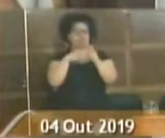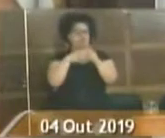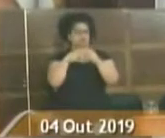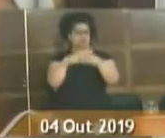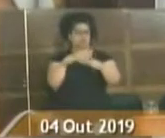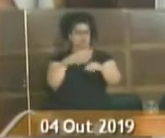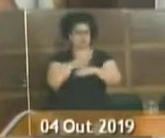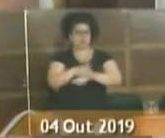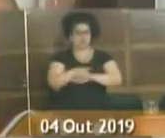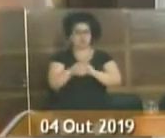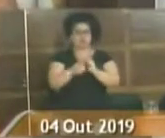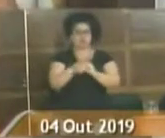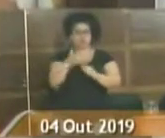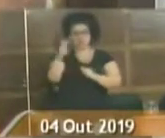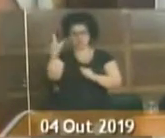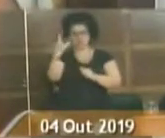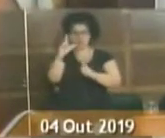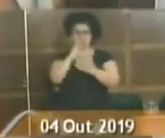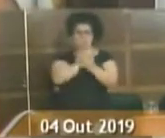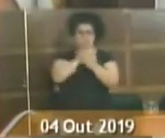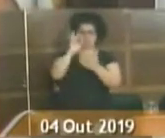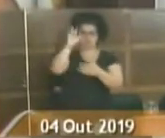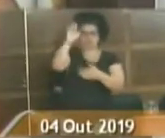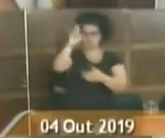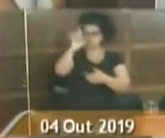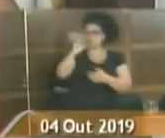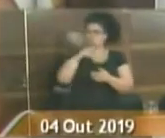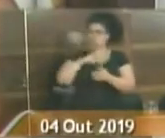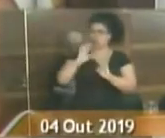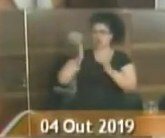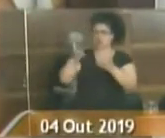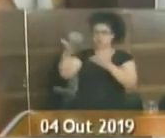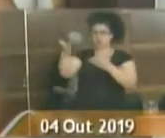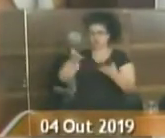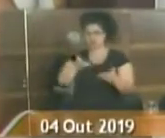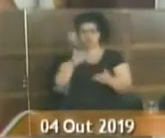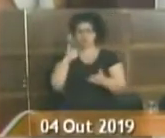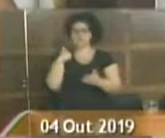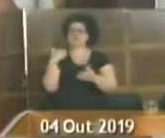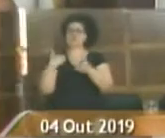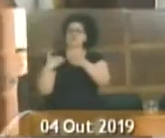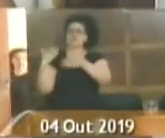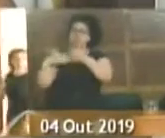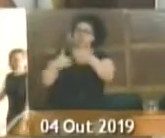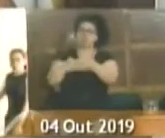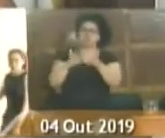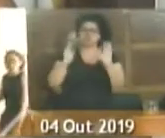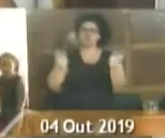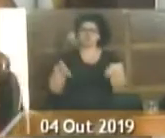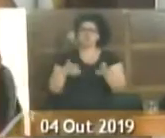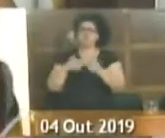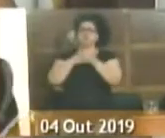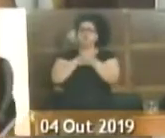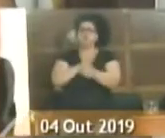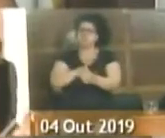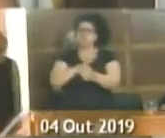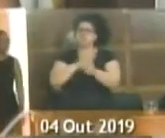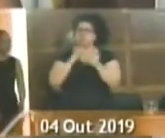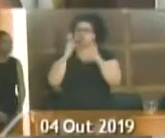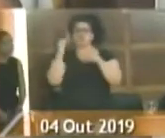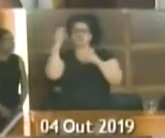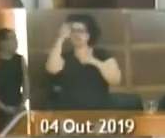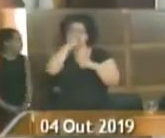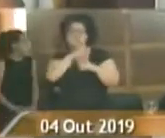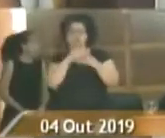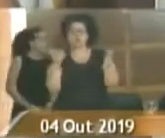aqui presente junto com outras autoridades, né, que foram convidadas, e de lá para cá se caminhou muito. Então, é muito bonito ver